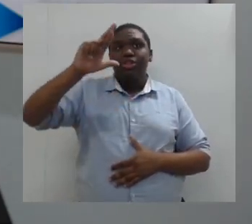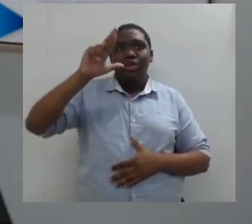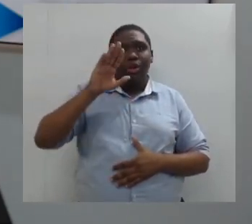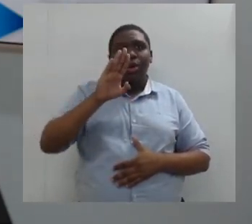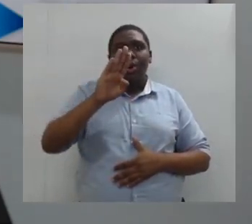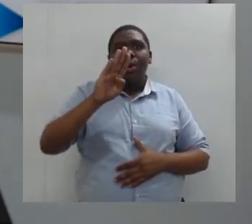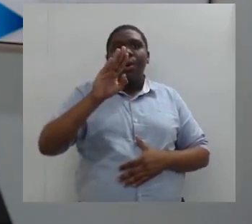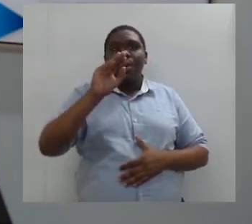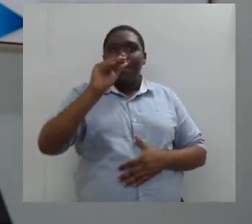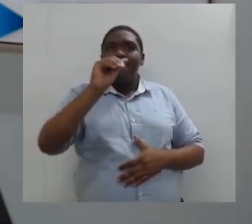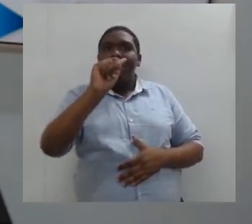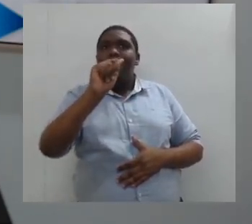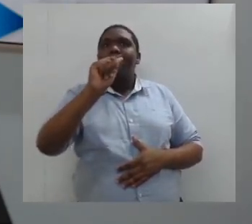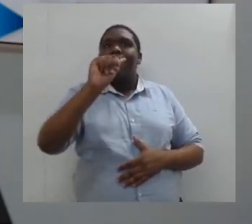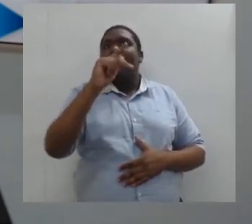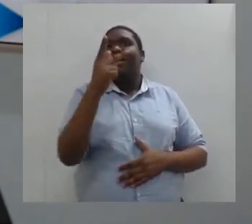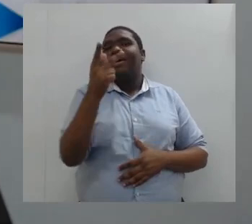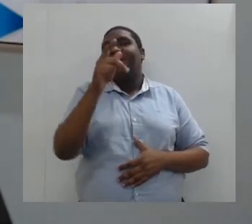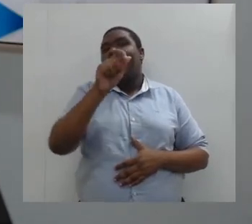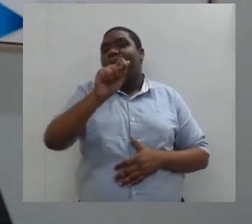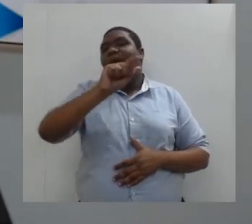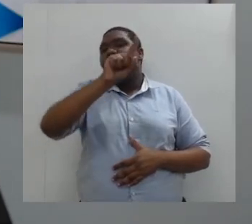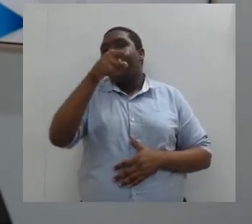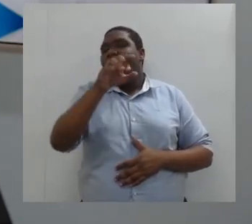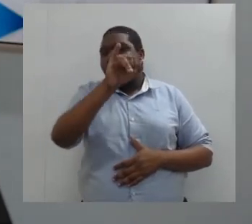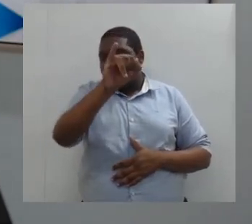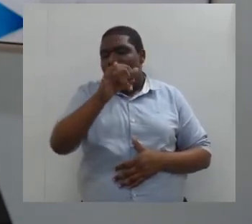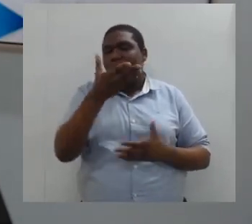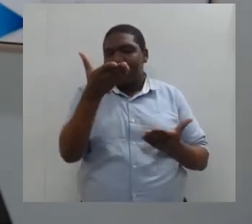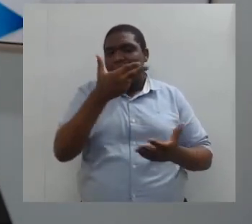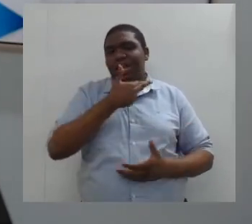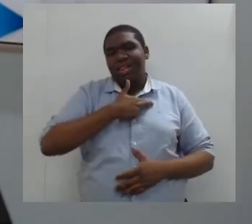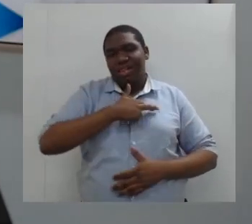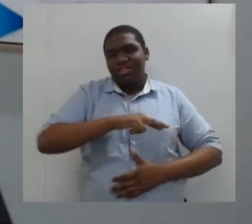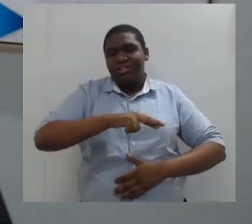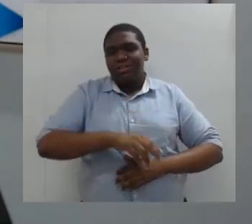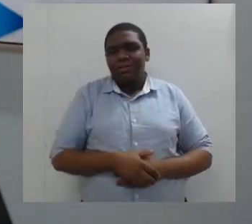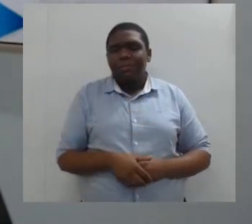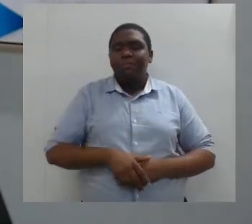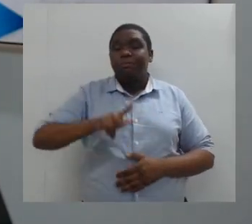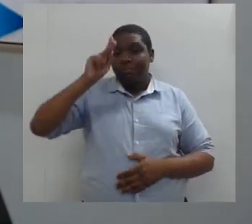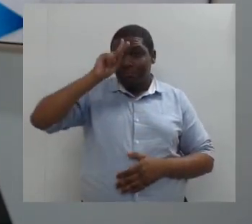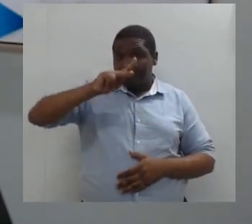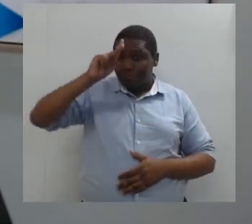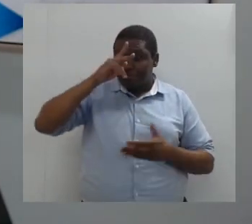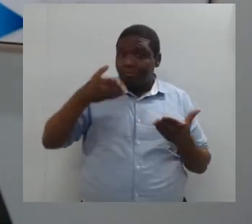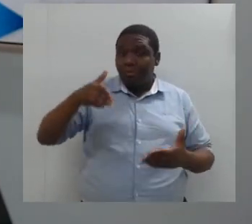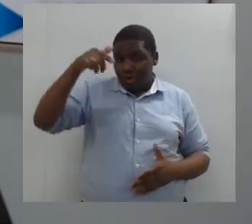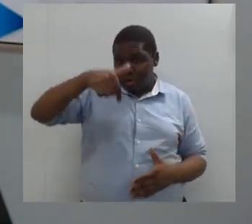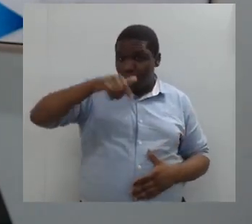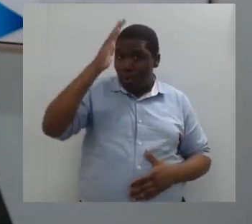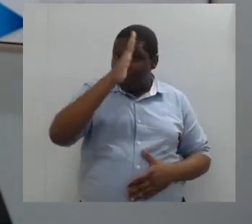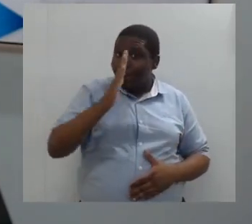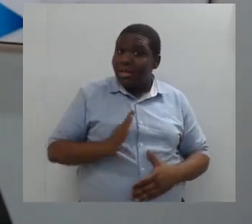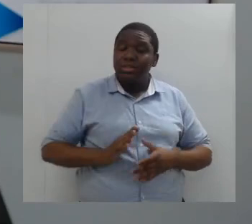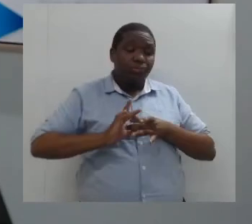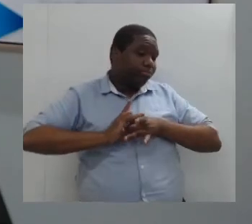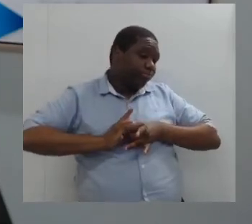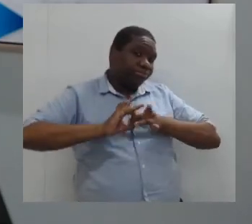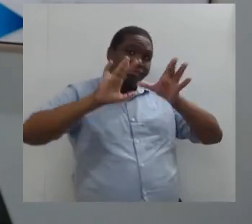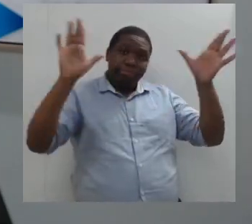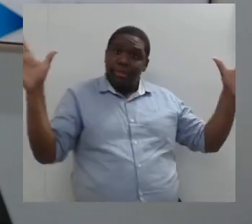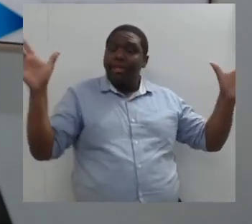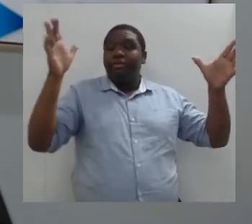brasileiros adeptos dessa tradição religiosa. Lembrar que o Brasil é laico, o respeito